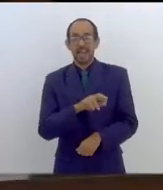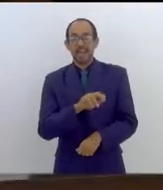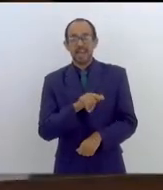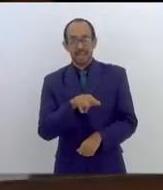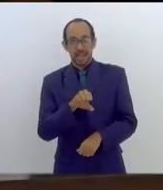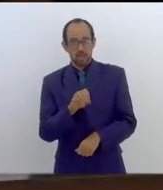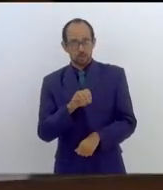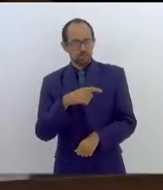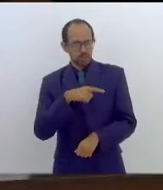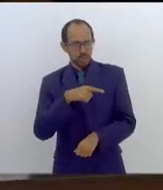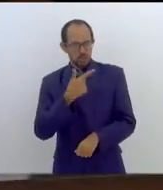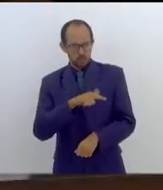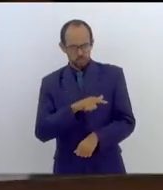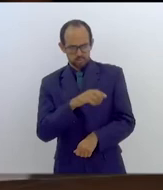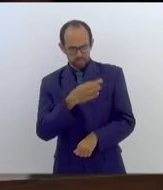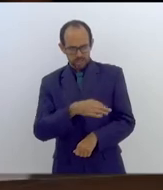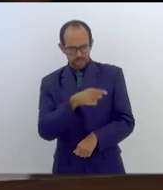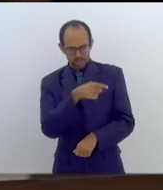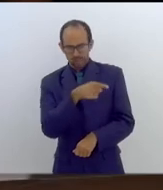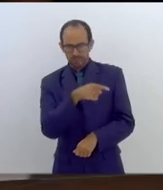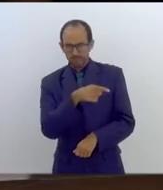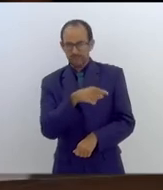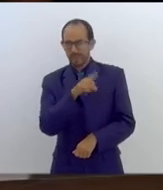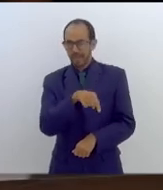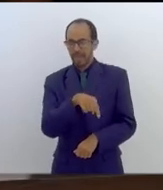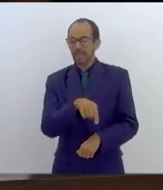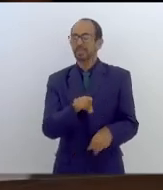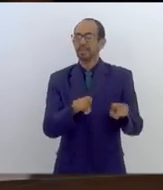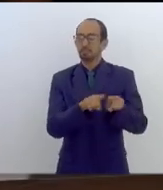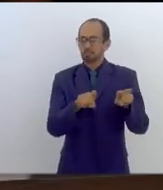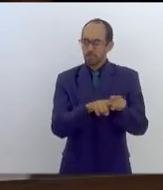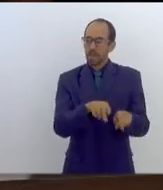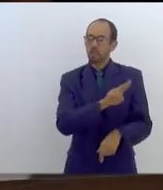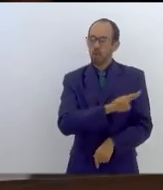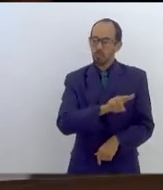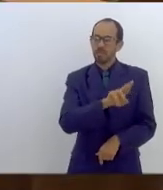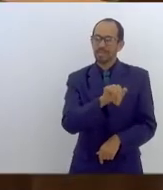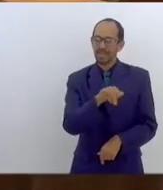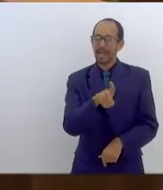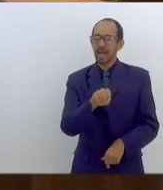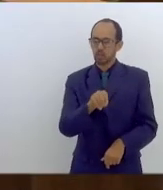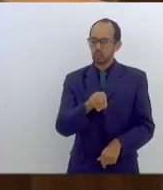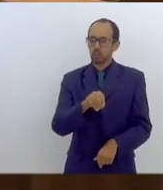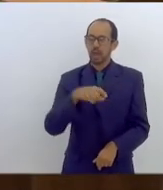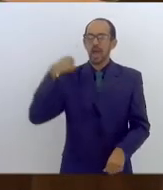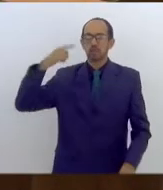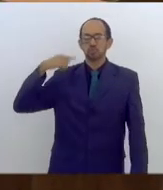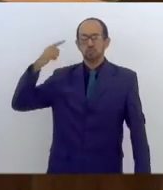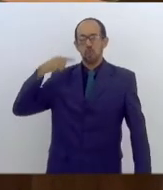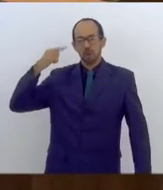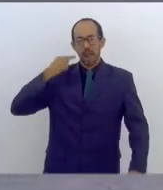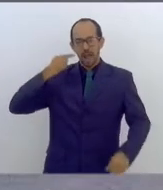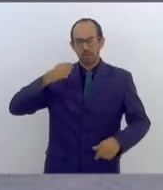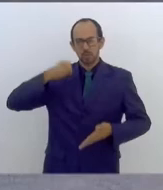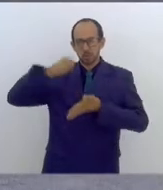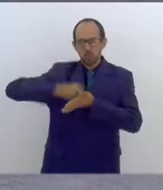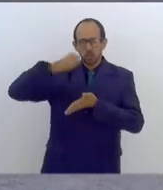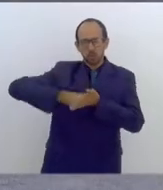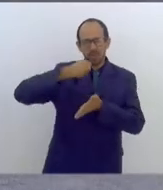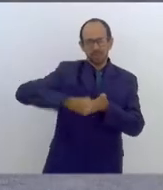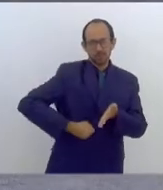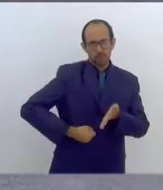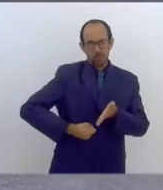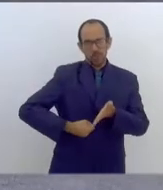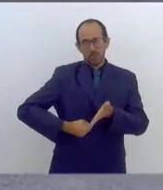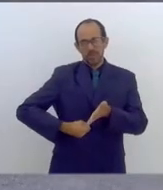ainda tem mais um não é que é o Ricardo que está ali advogado militante e que